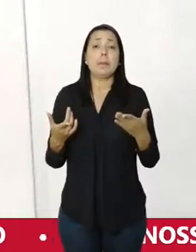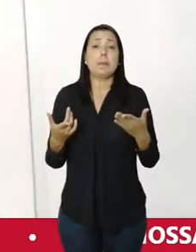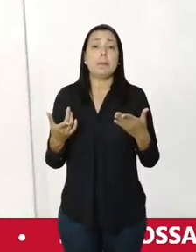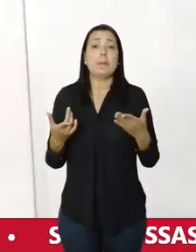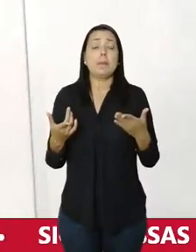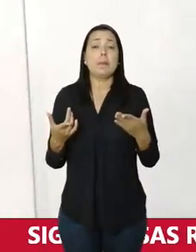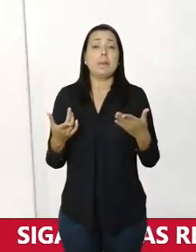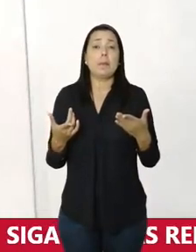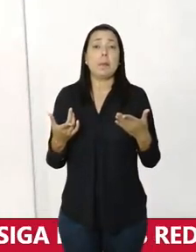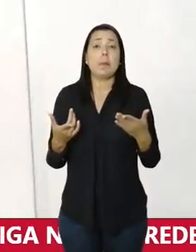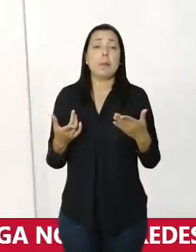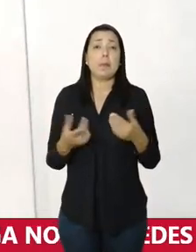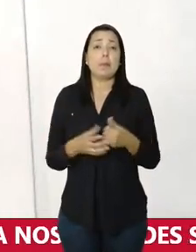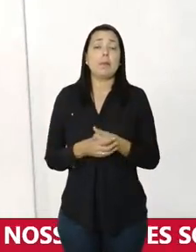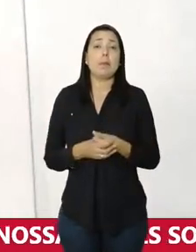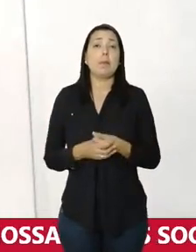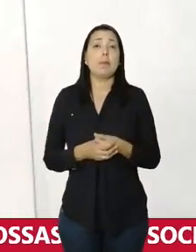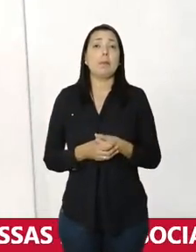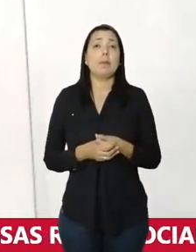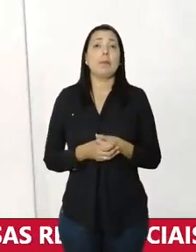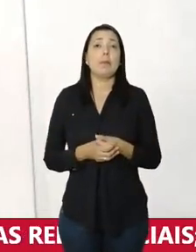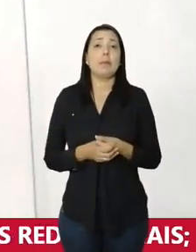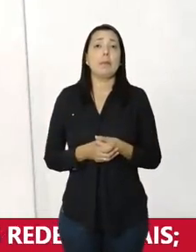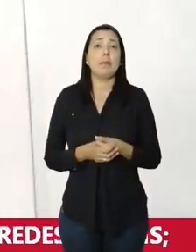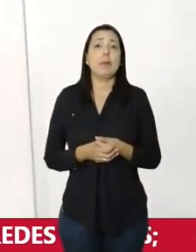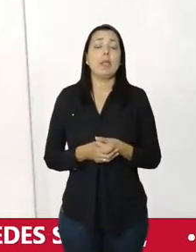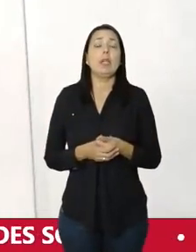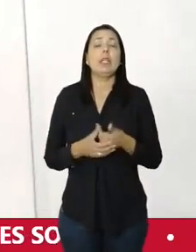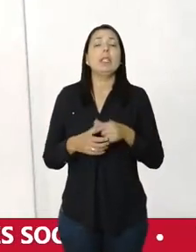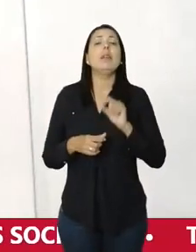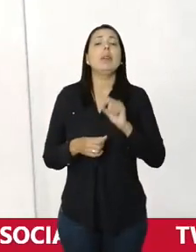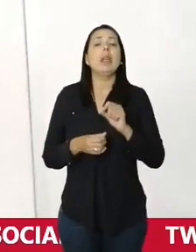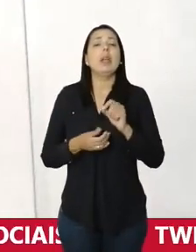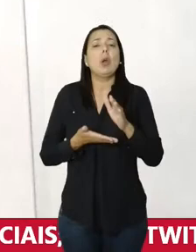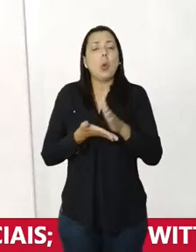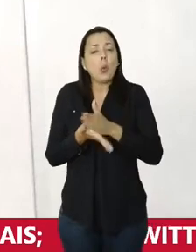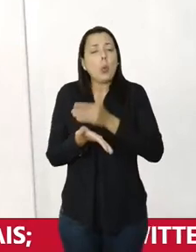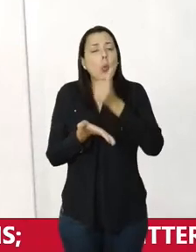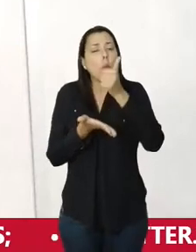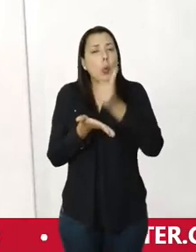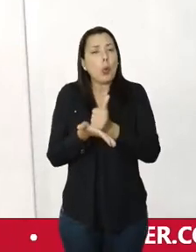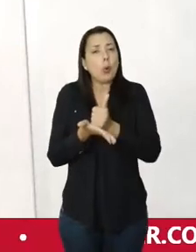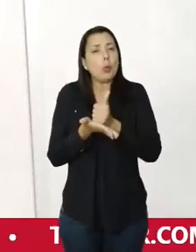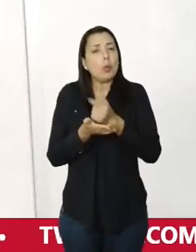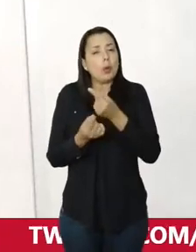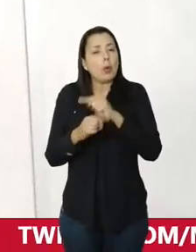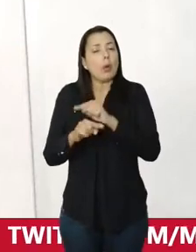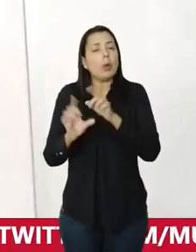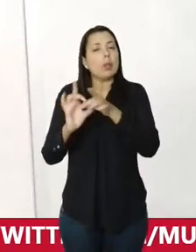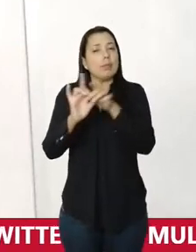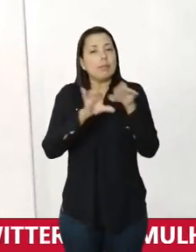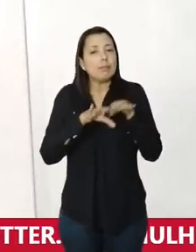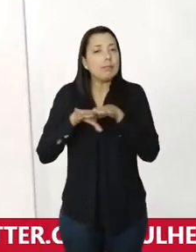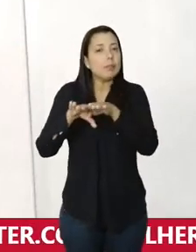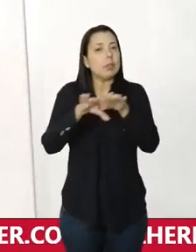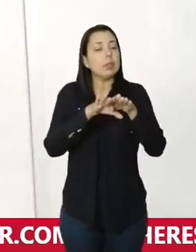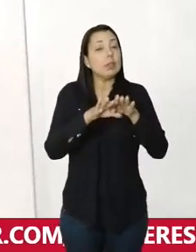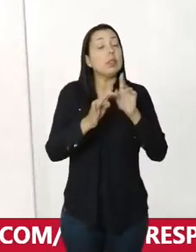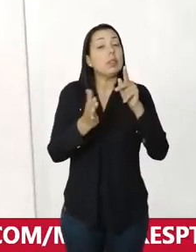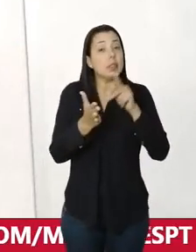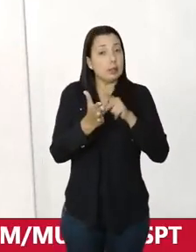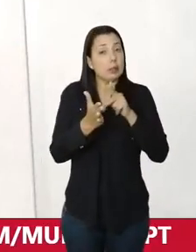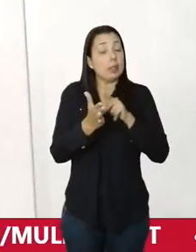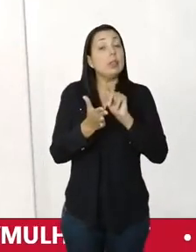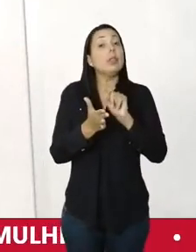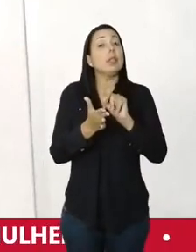em curso exatamente, né, um golpe contra a democracia. Um golpe, na